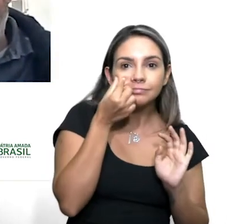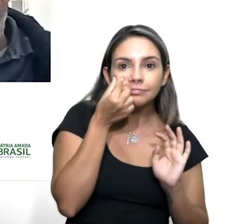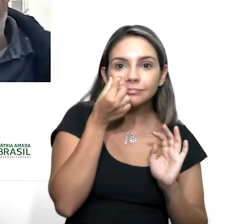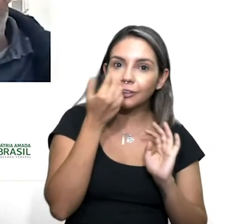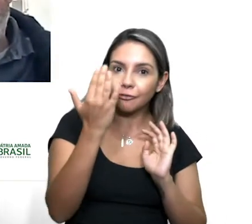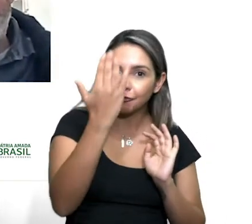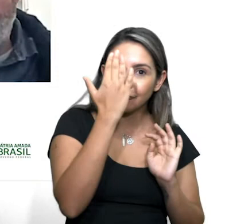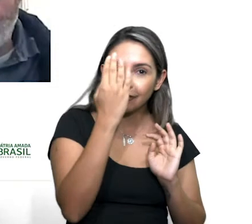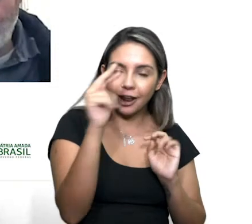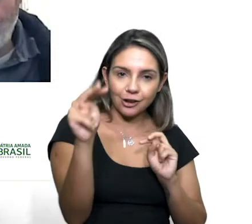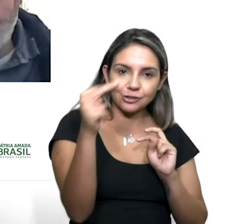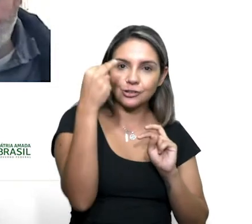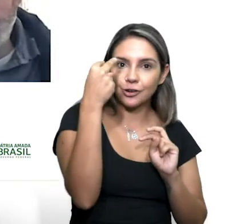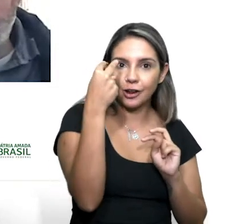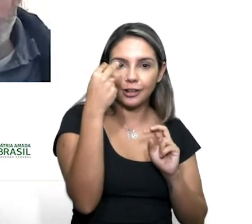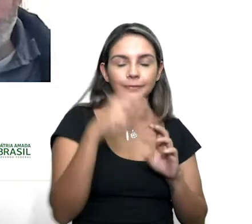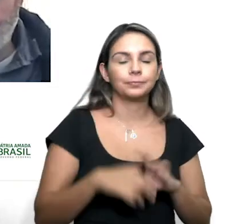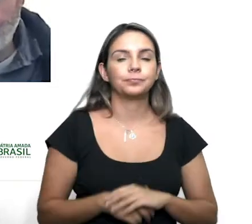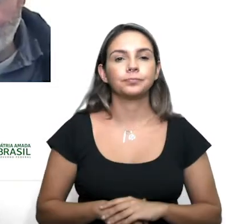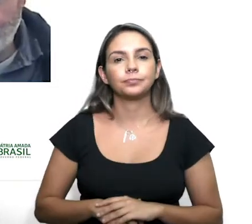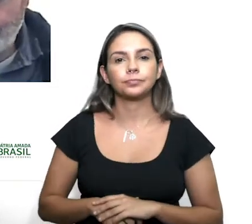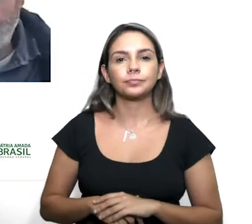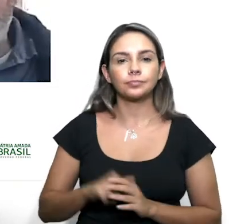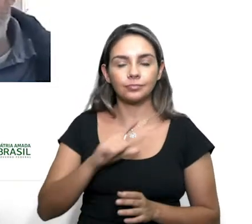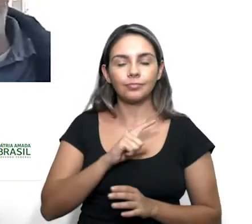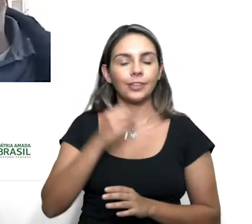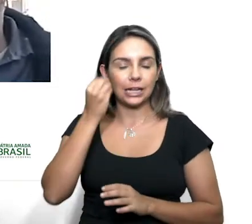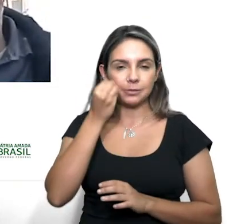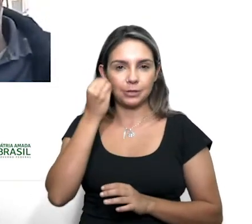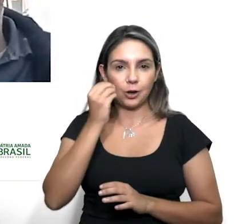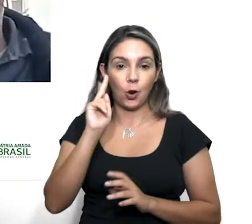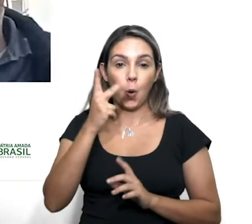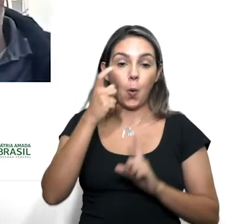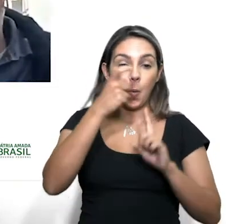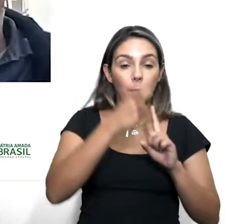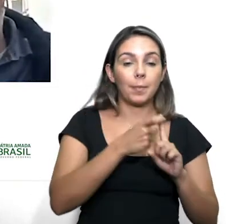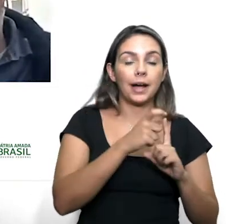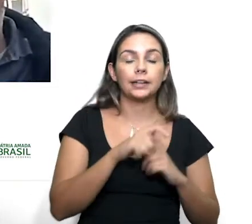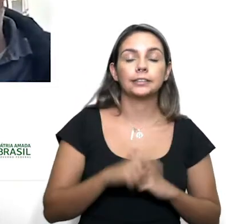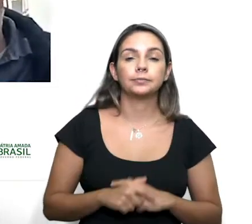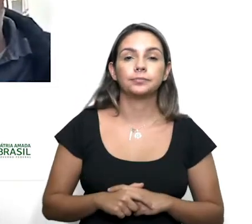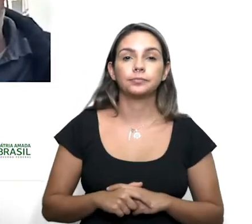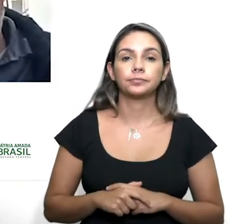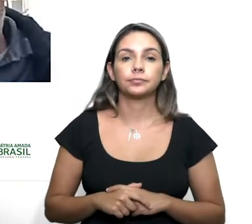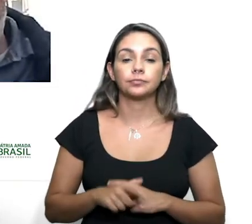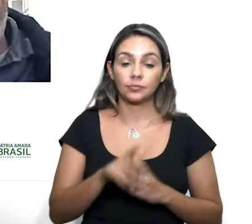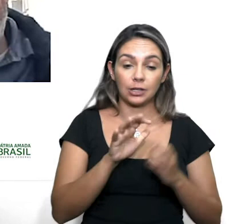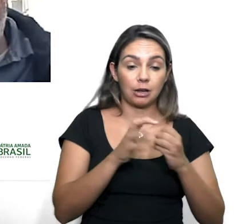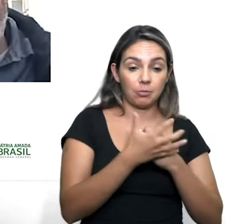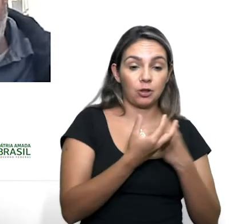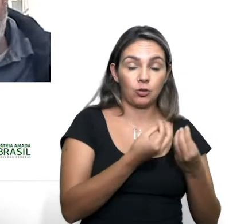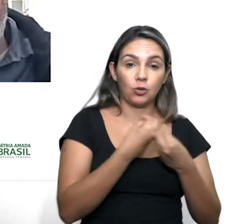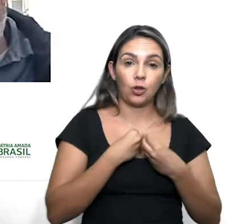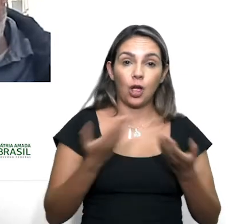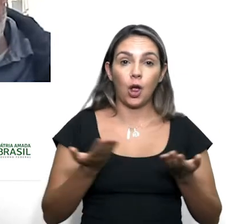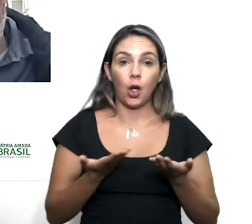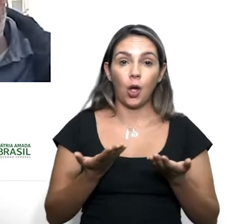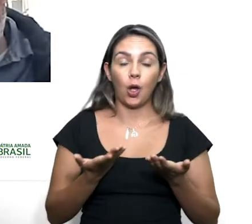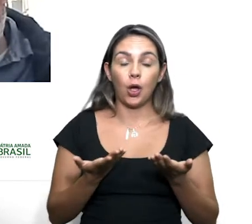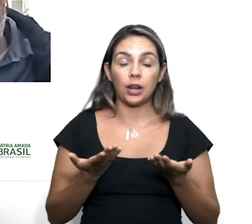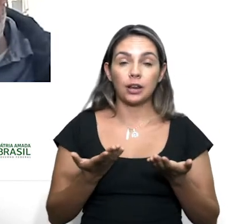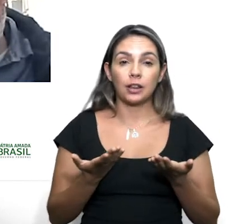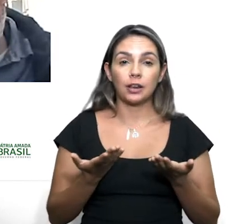à frente das pessoas, olhando e tendo a experiência humana. A pandemia nos lançou nesse